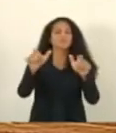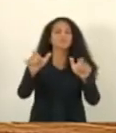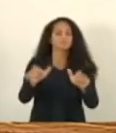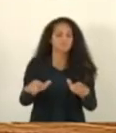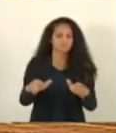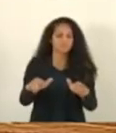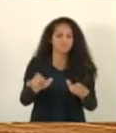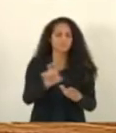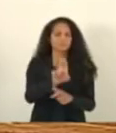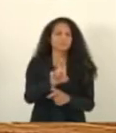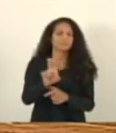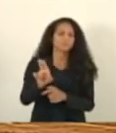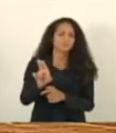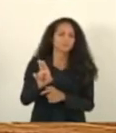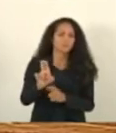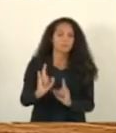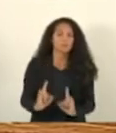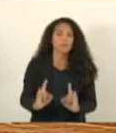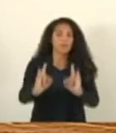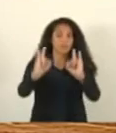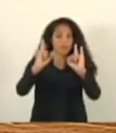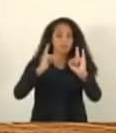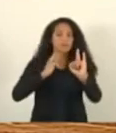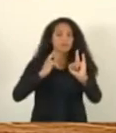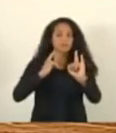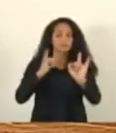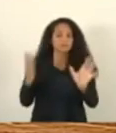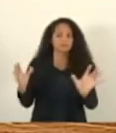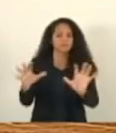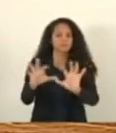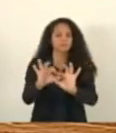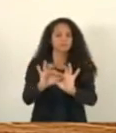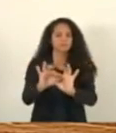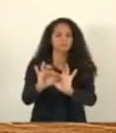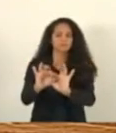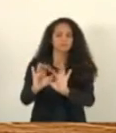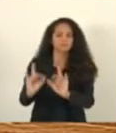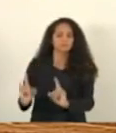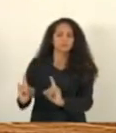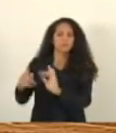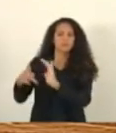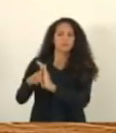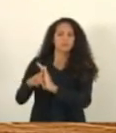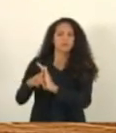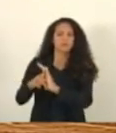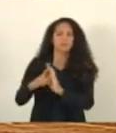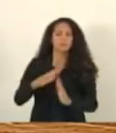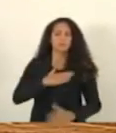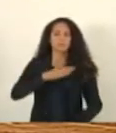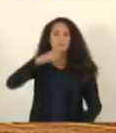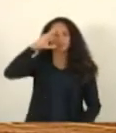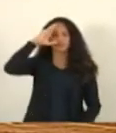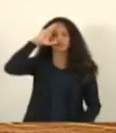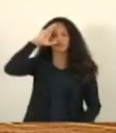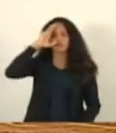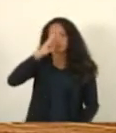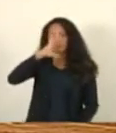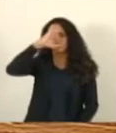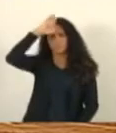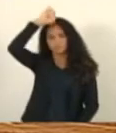localizado em um prédio anexo ao quartel do comandante do Corpo de